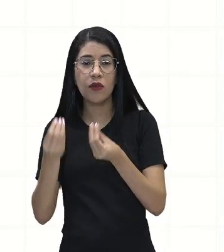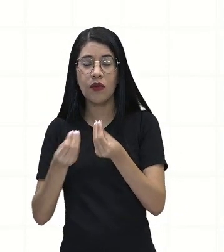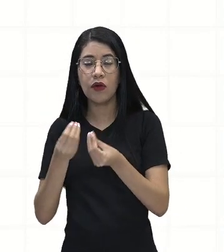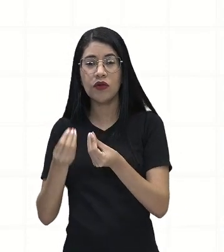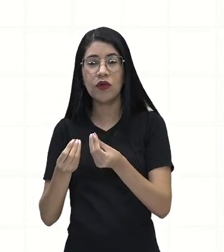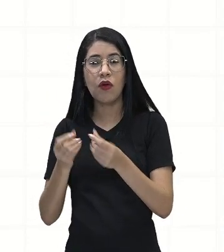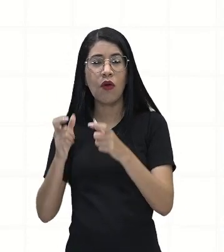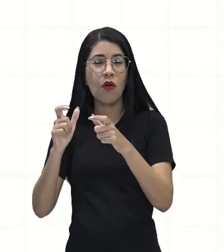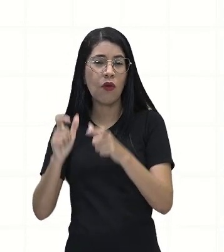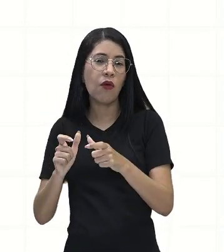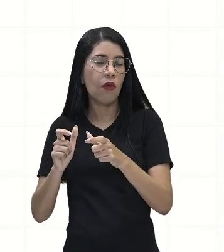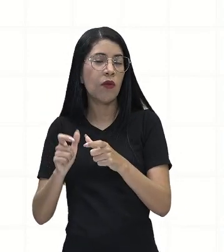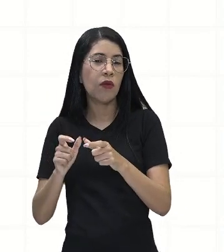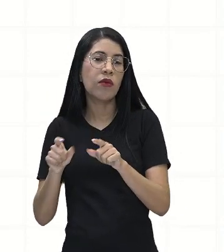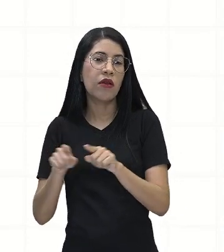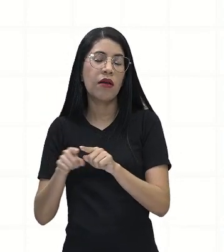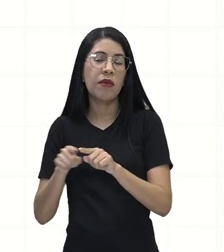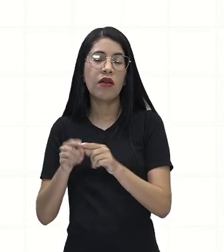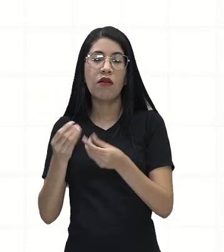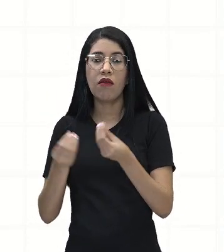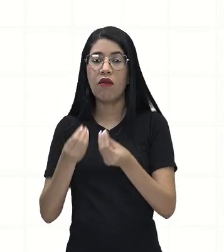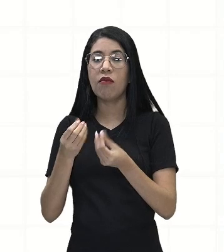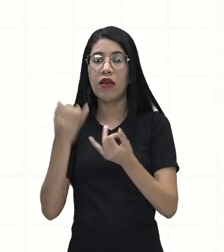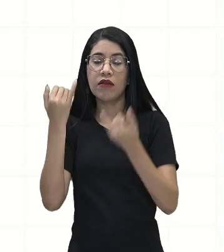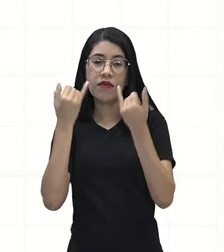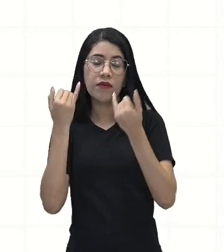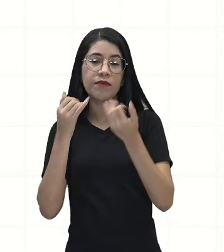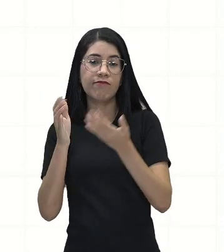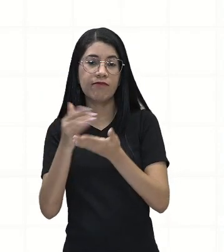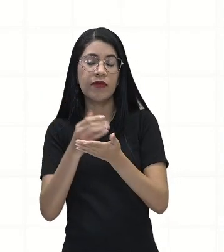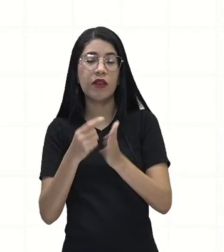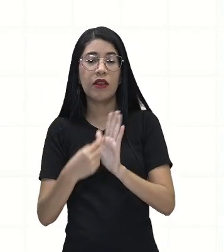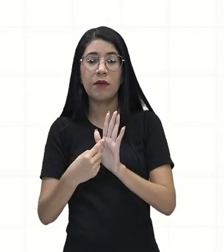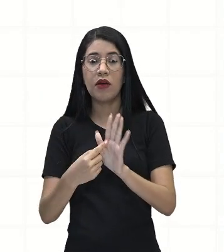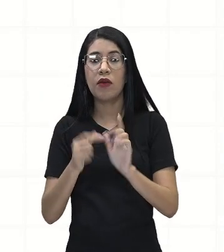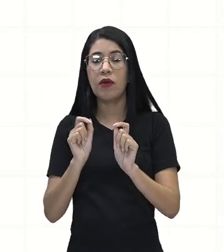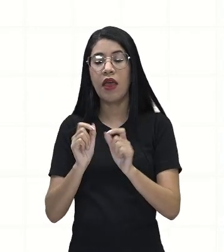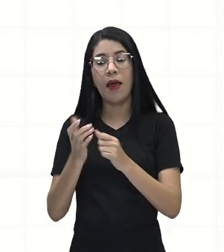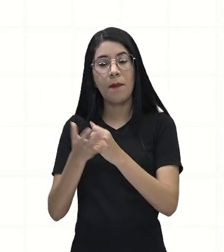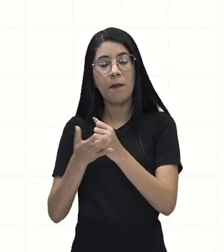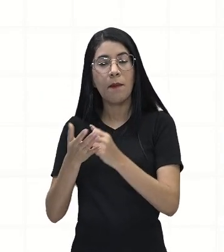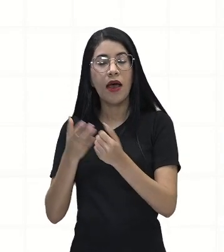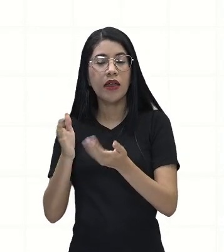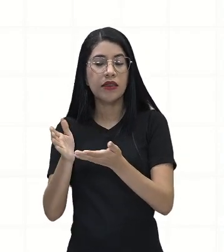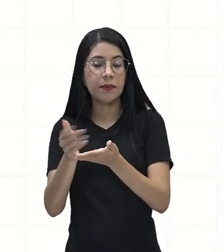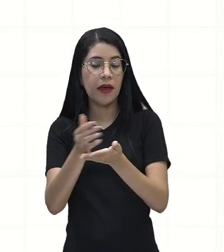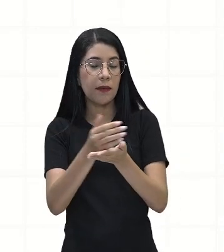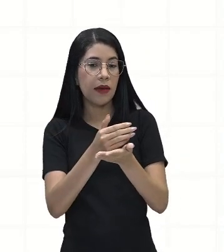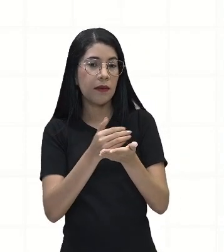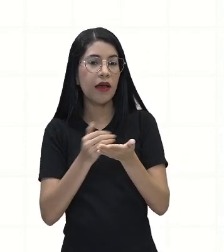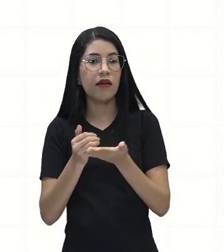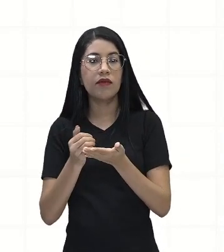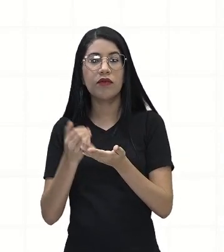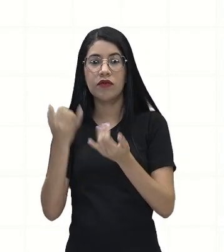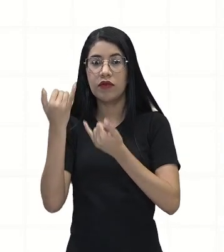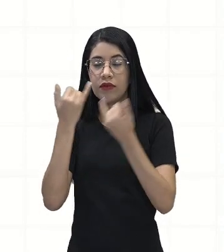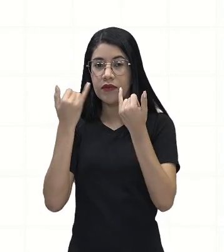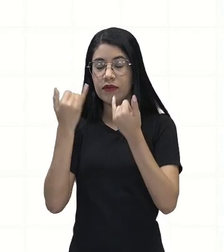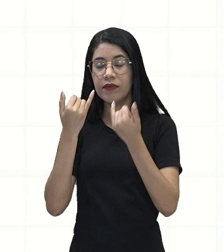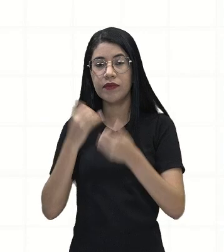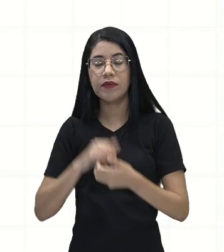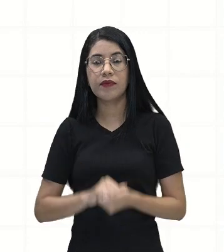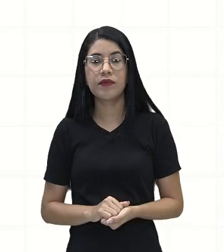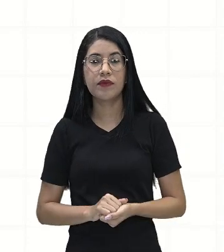onde foram retiradas. Então, ela indica geralmente o veículo ou a base de dados, de onde essas informações foram